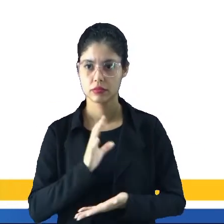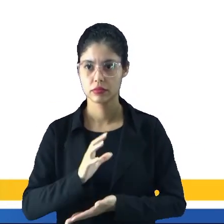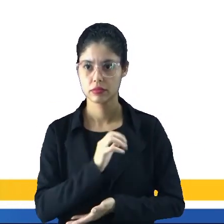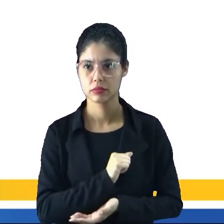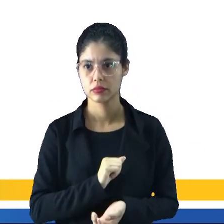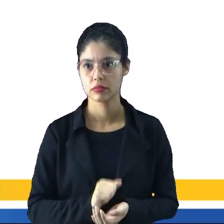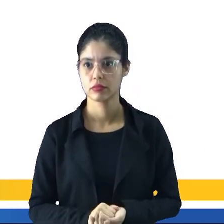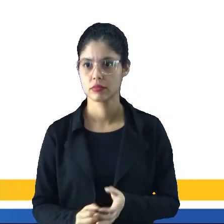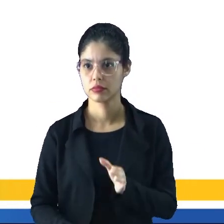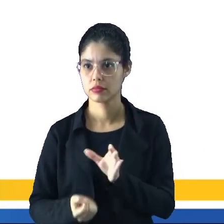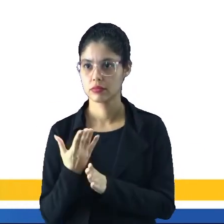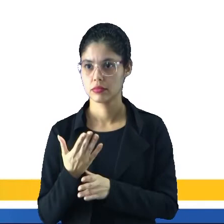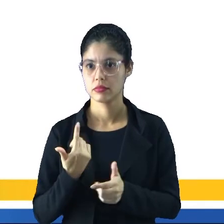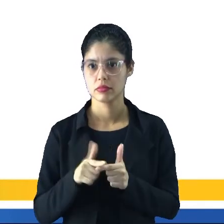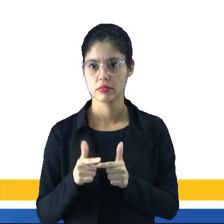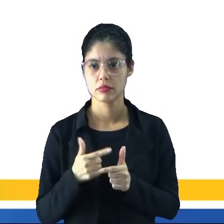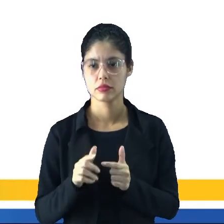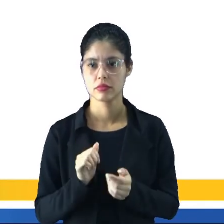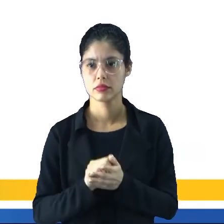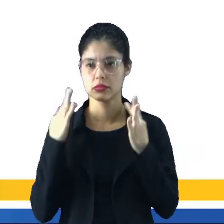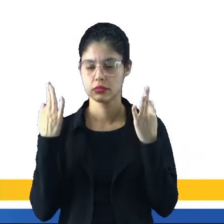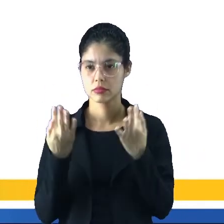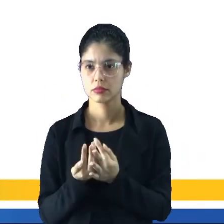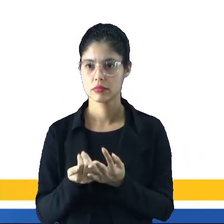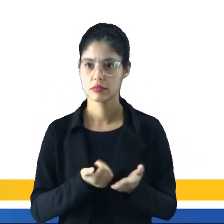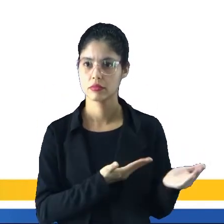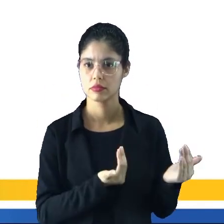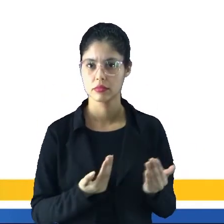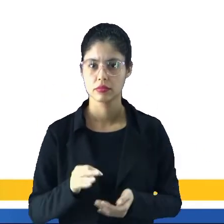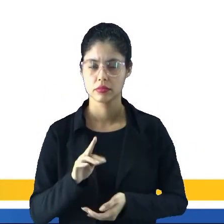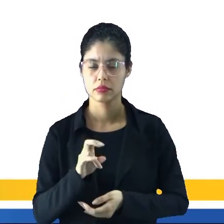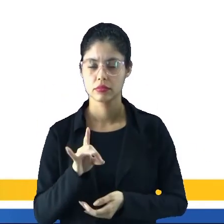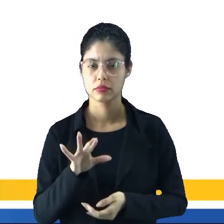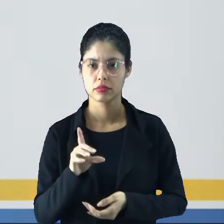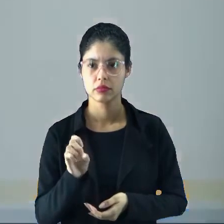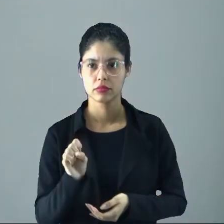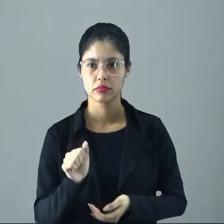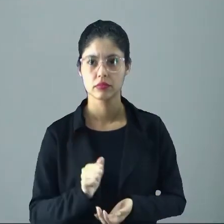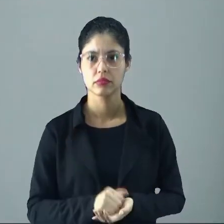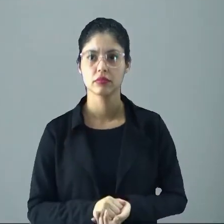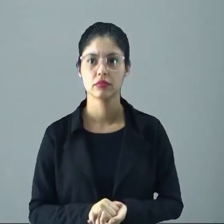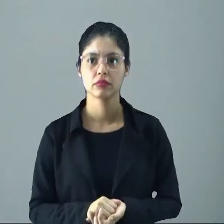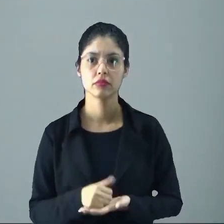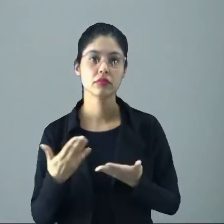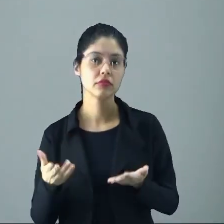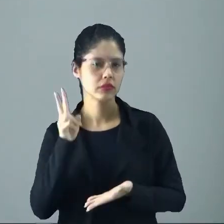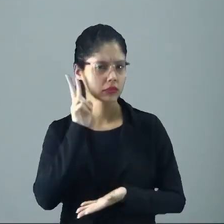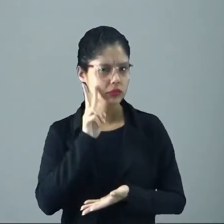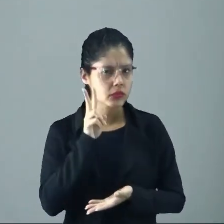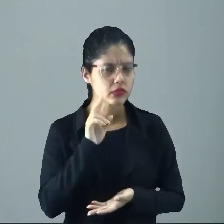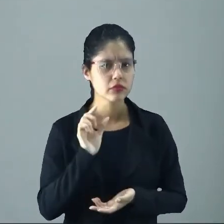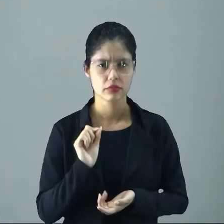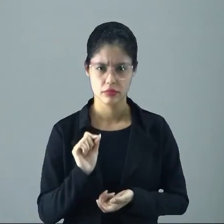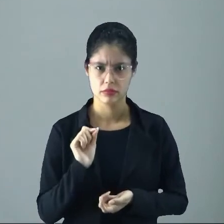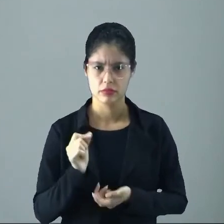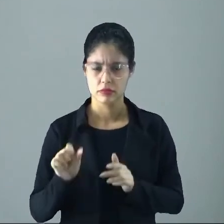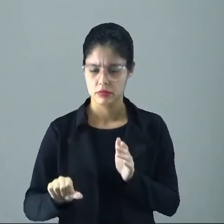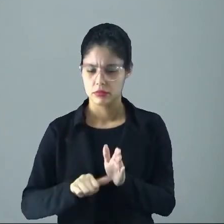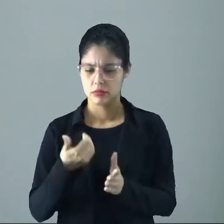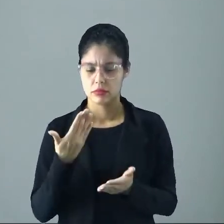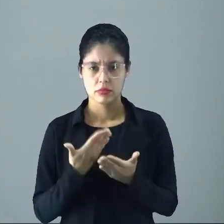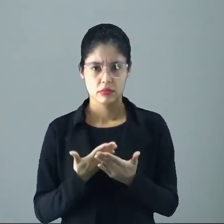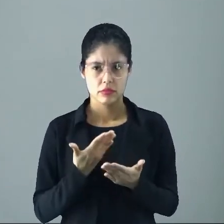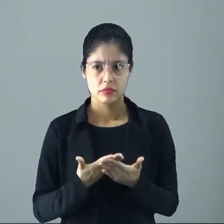tipo de amor que gera problema às famílias de jovens britânicos. Vocês lembram que na